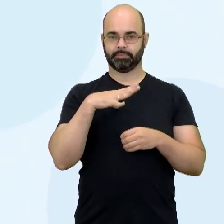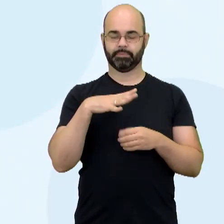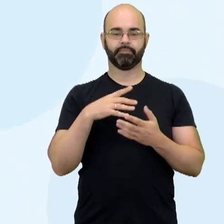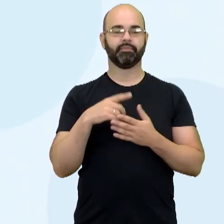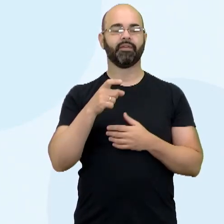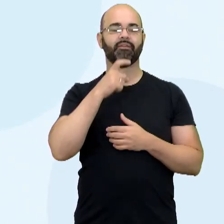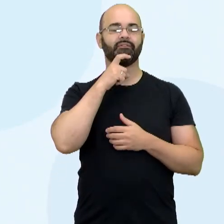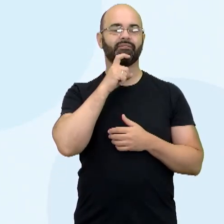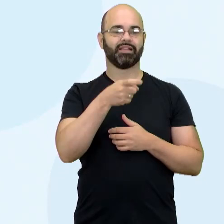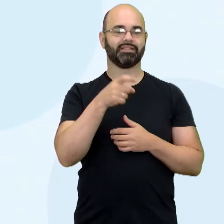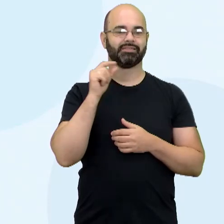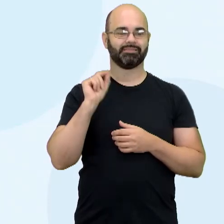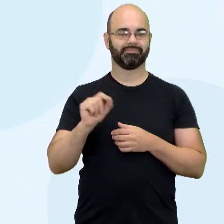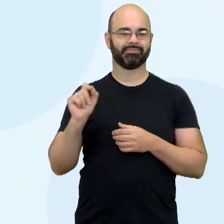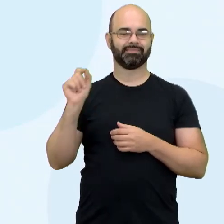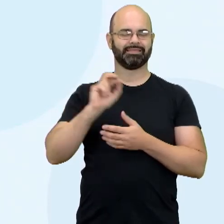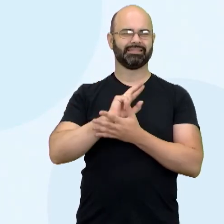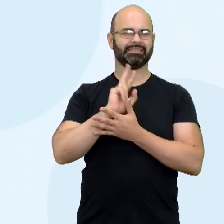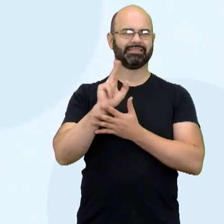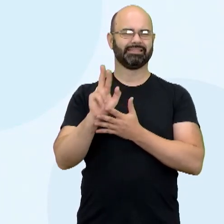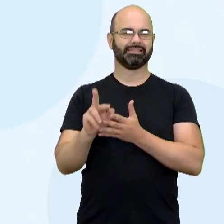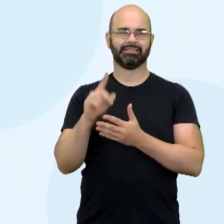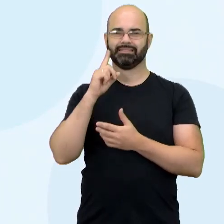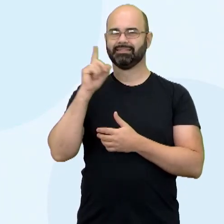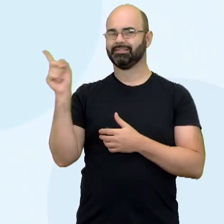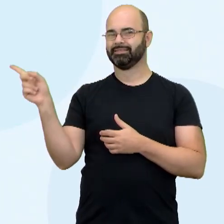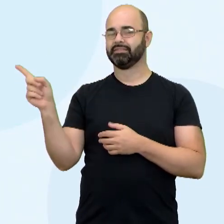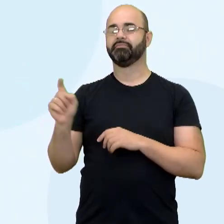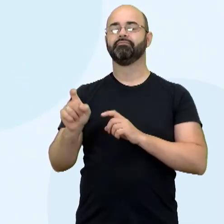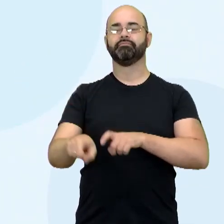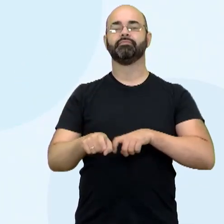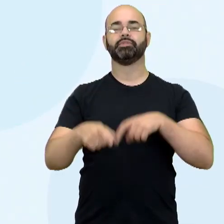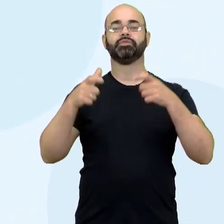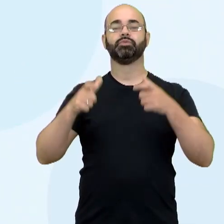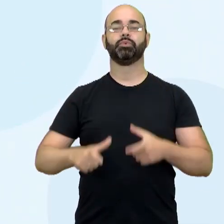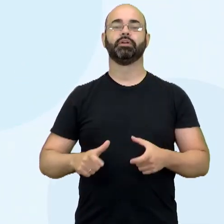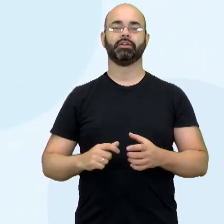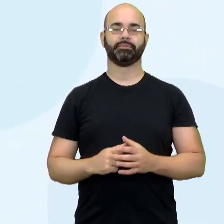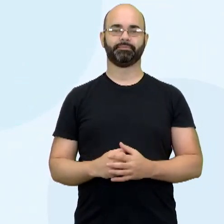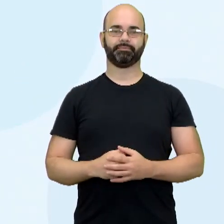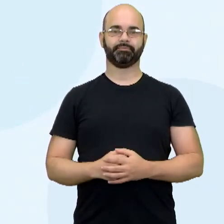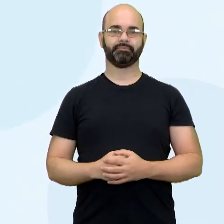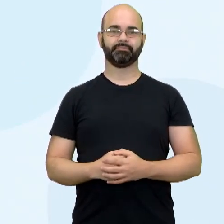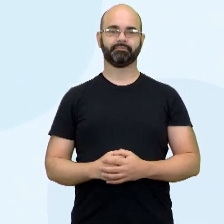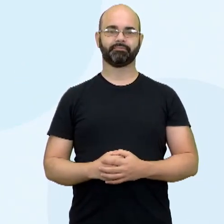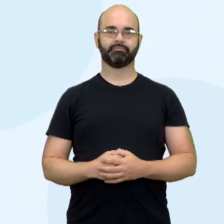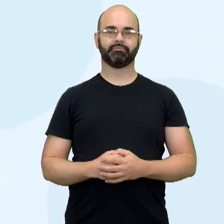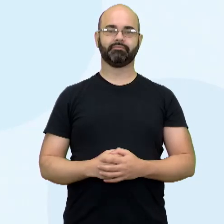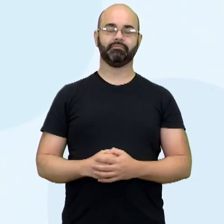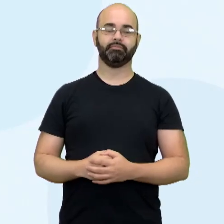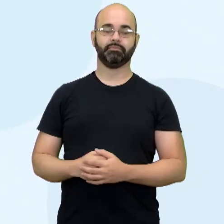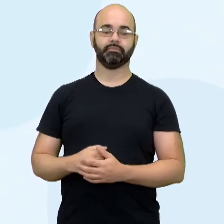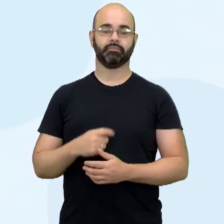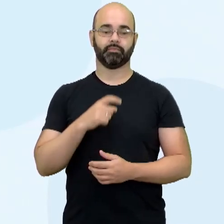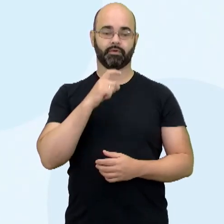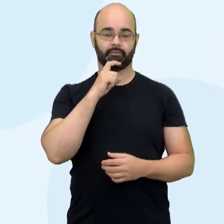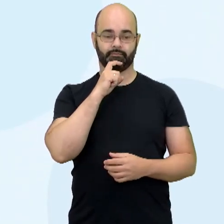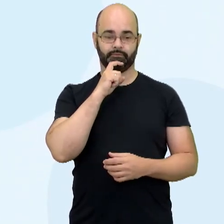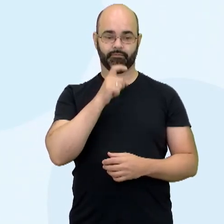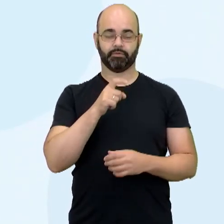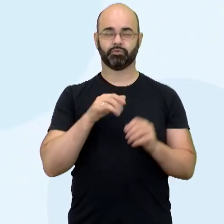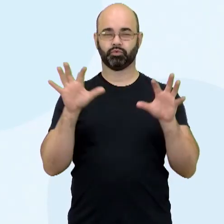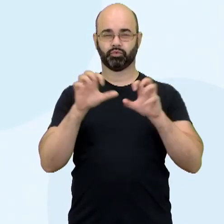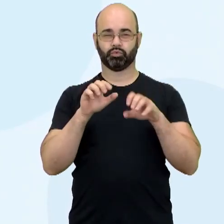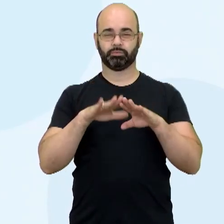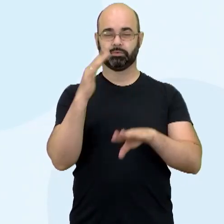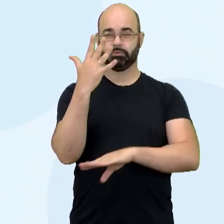verdes aí, né, mostrando aí as regiões da agricultura, né? Então temos os verdes mais escuros como o da mata, né, que